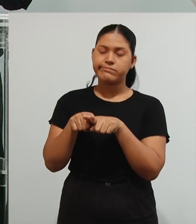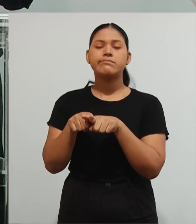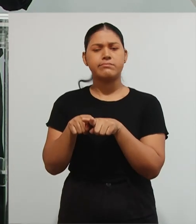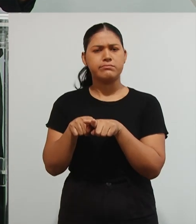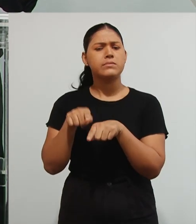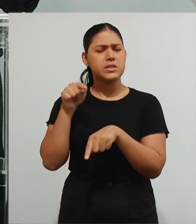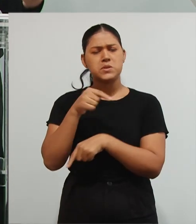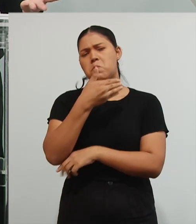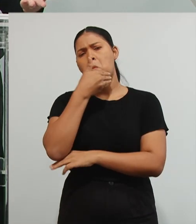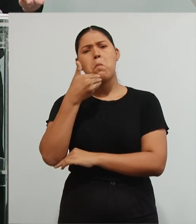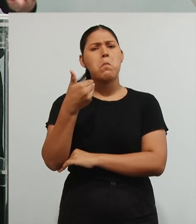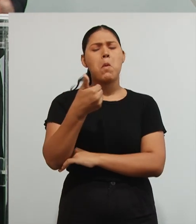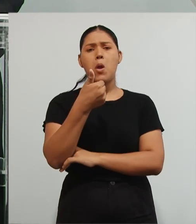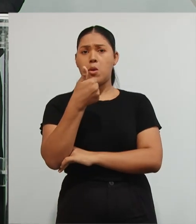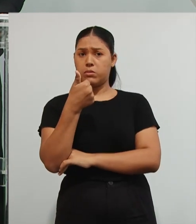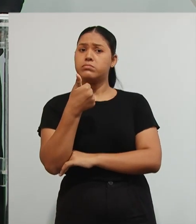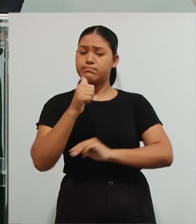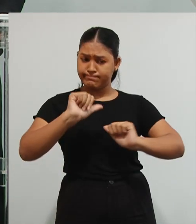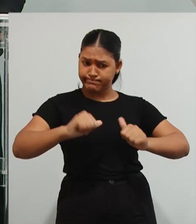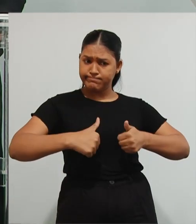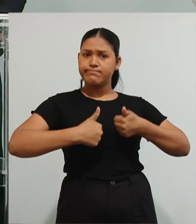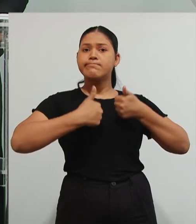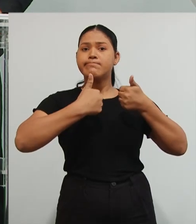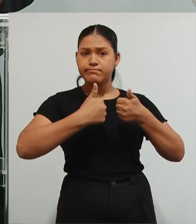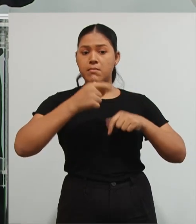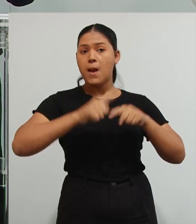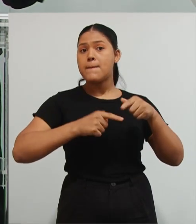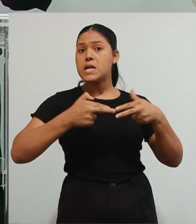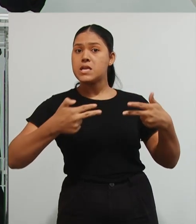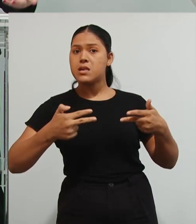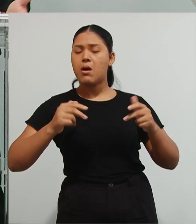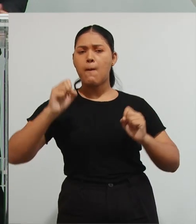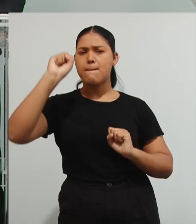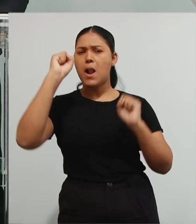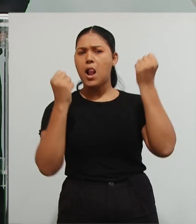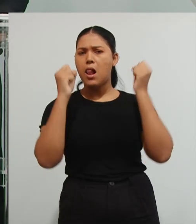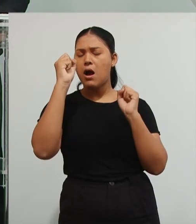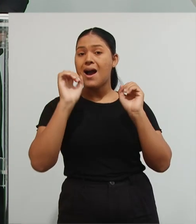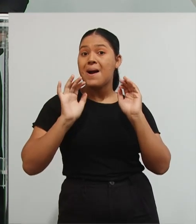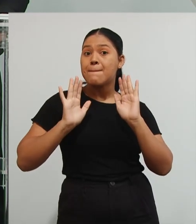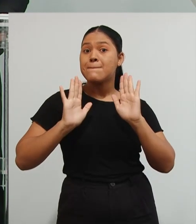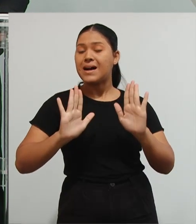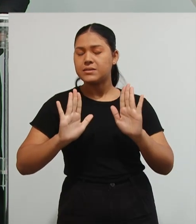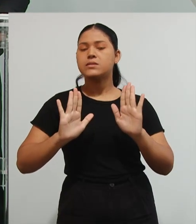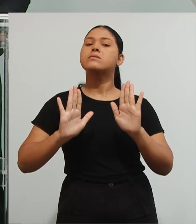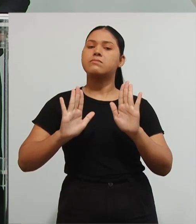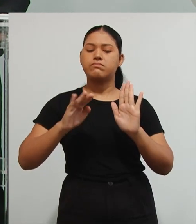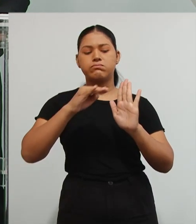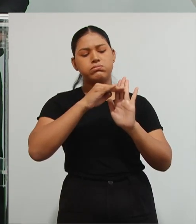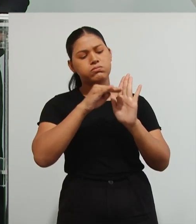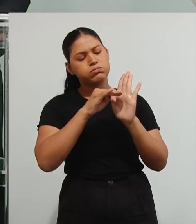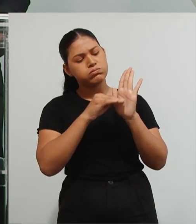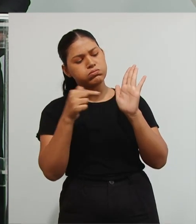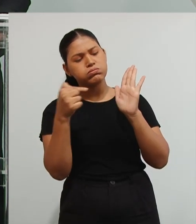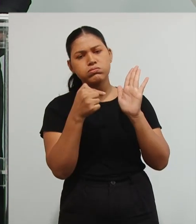foi implementado. Nós vivemos num mundo com uma constante globalização, a China se especializando em vários